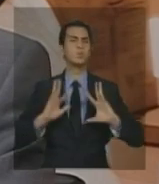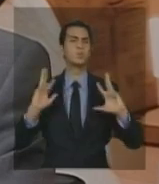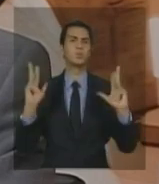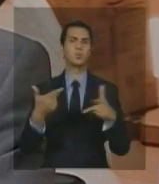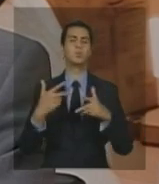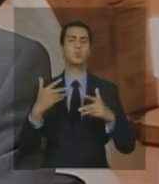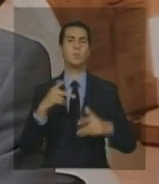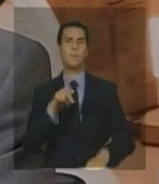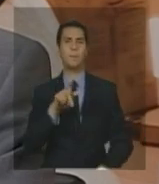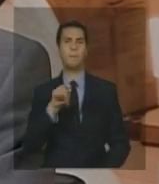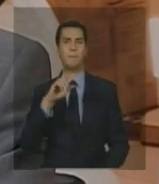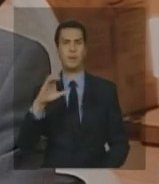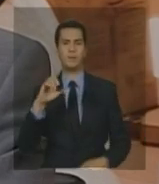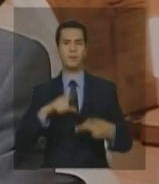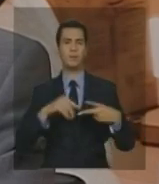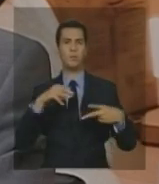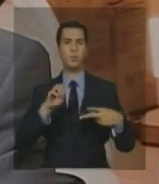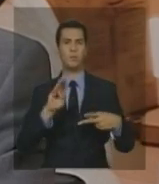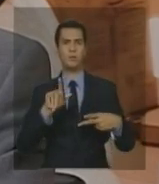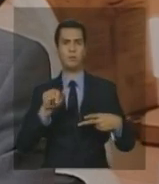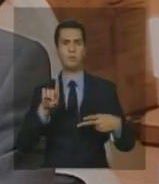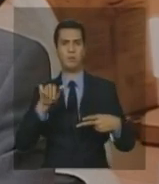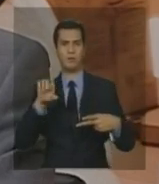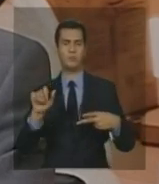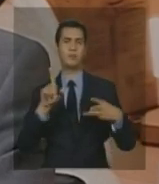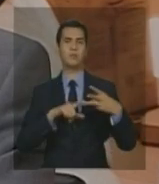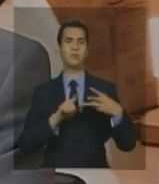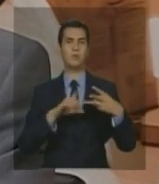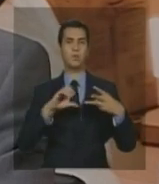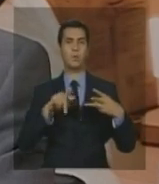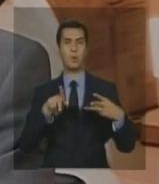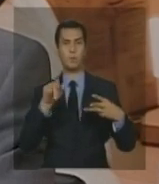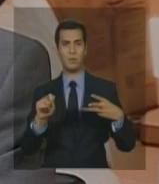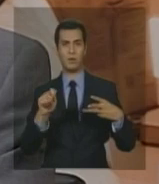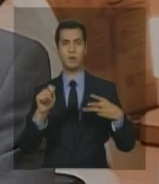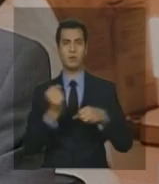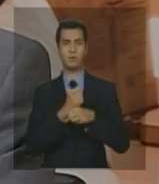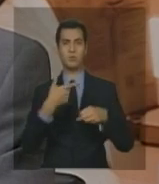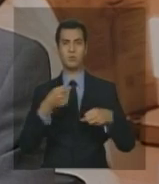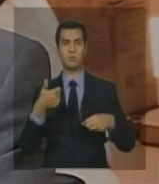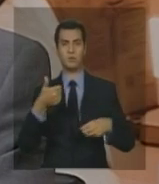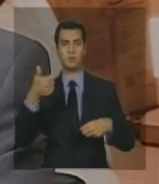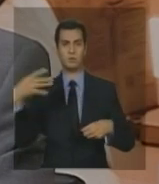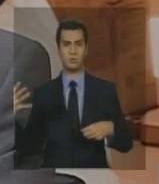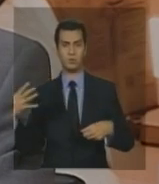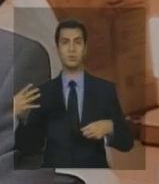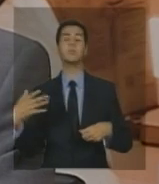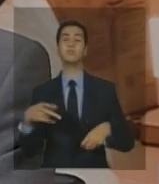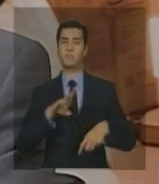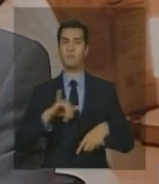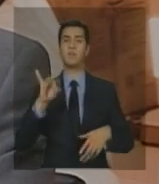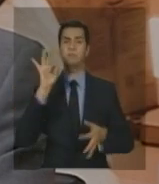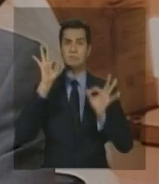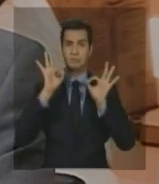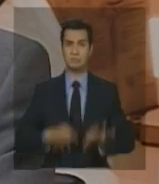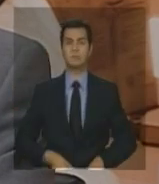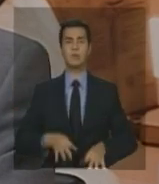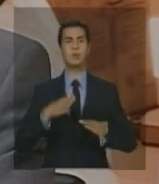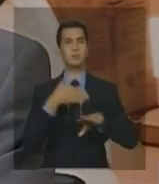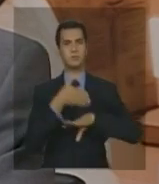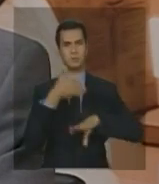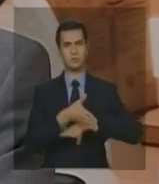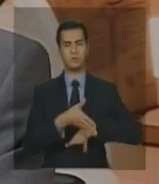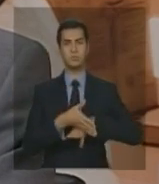do PEC Mobilidade e do PEC Copa 2014 conste acessibilidade, inclusive o